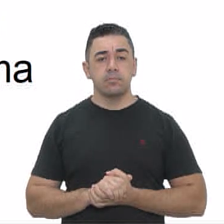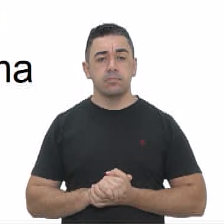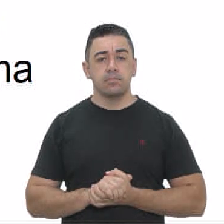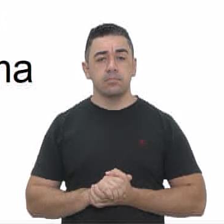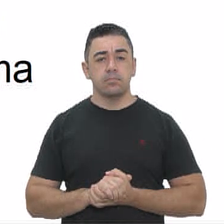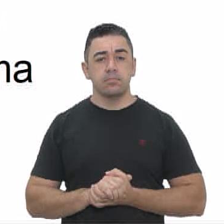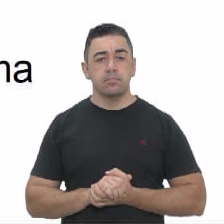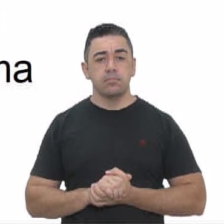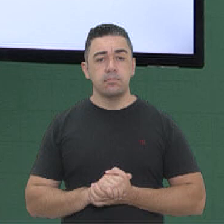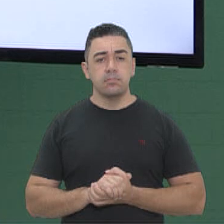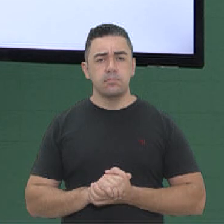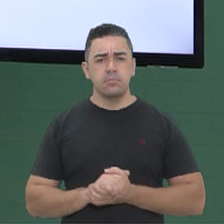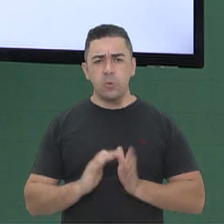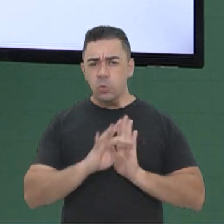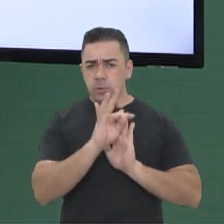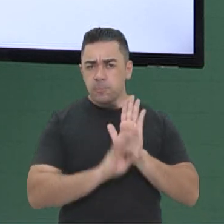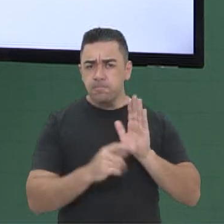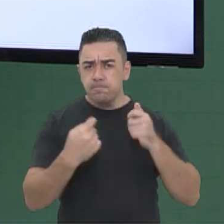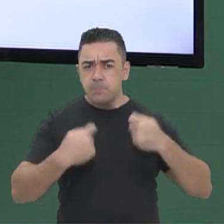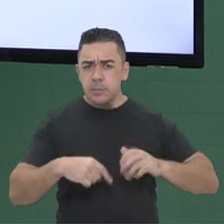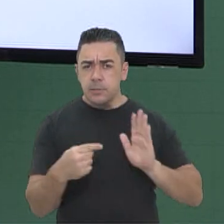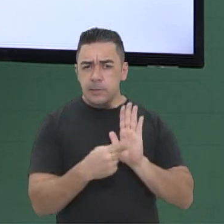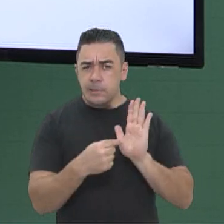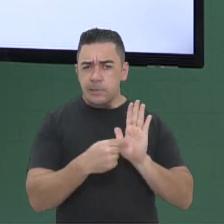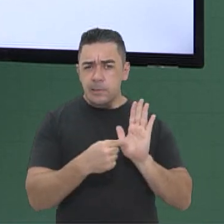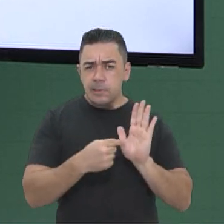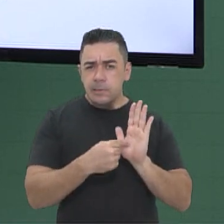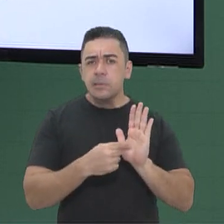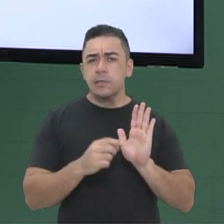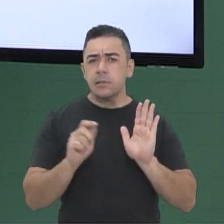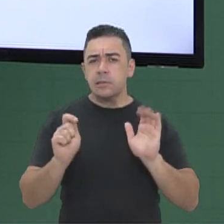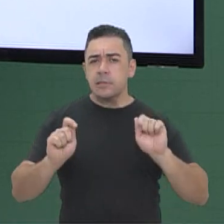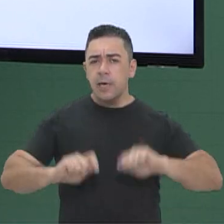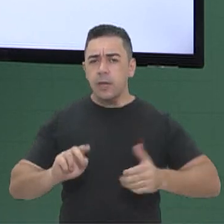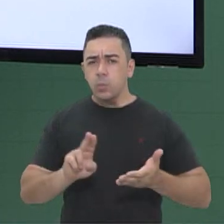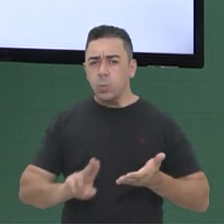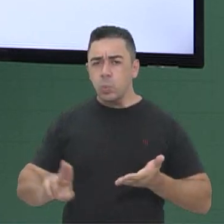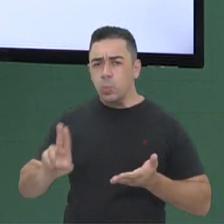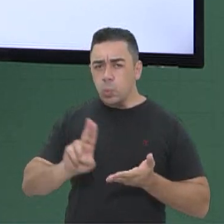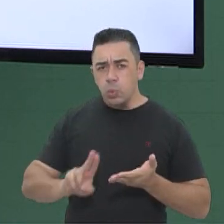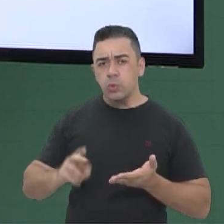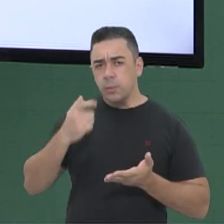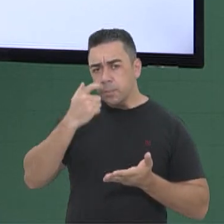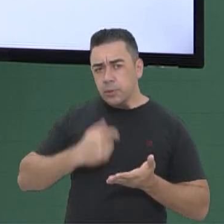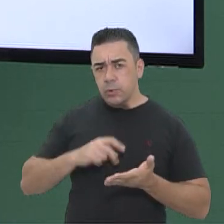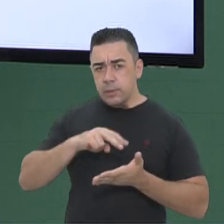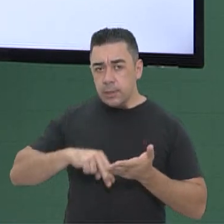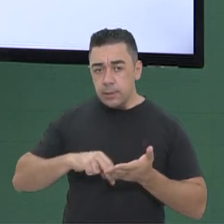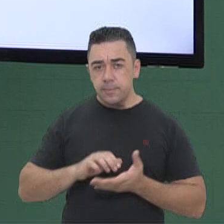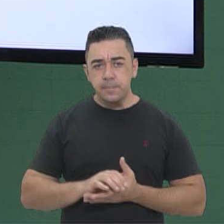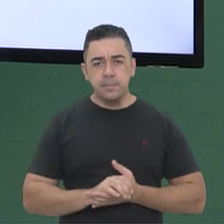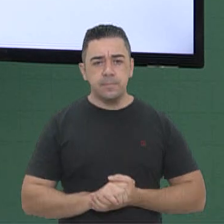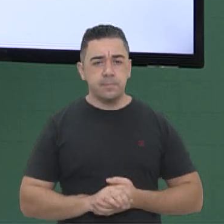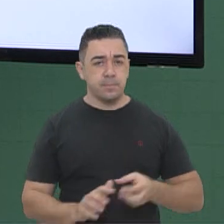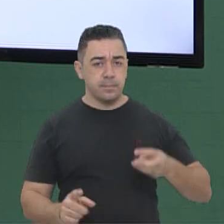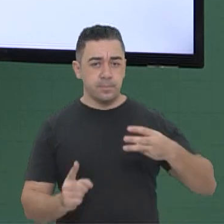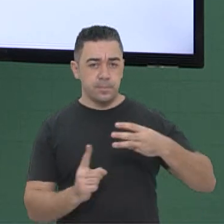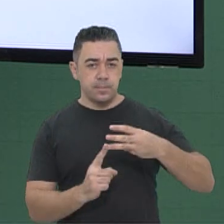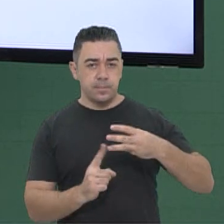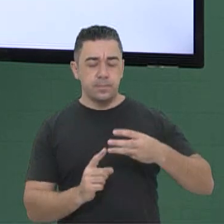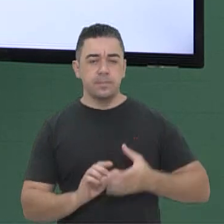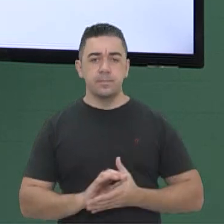al lector. O texto tem que ter um caráter útil, de utilidade para o leitor.